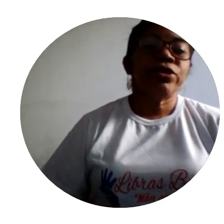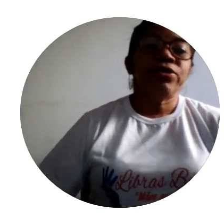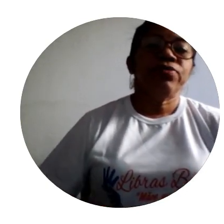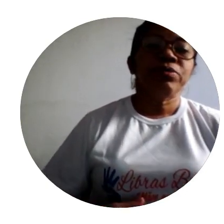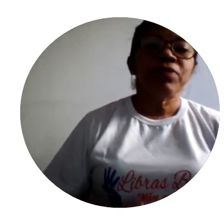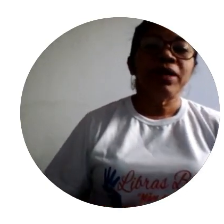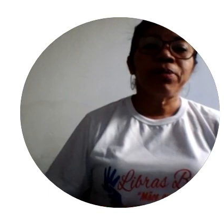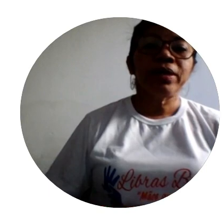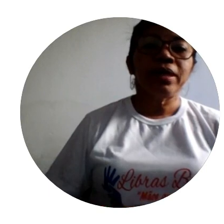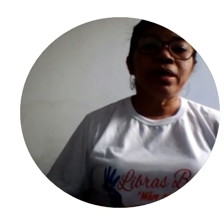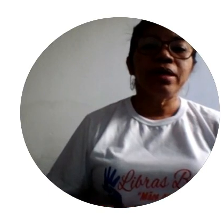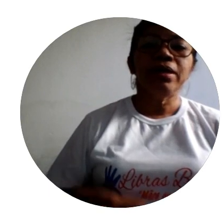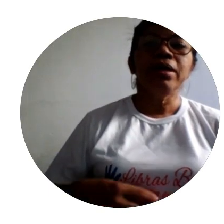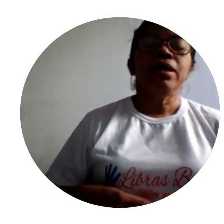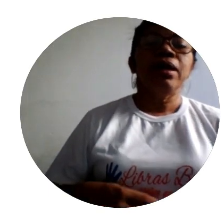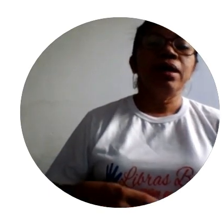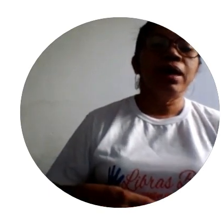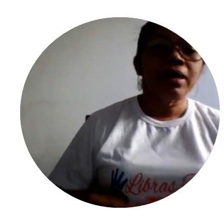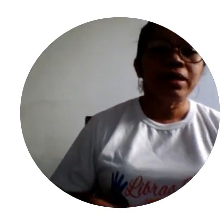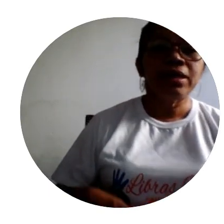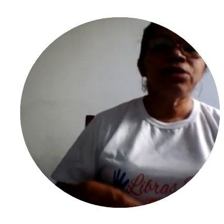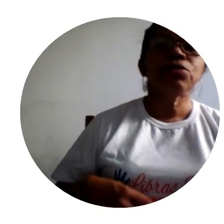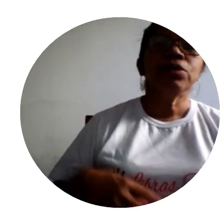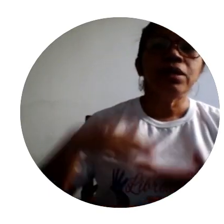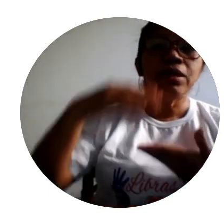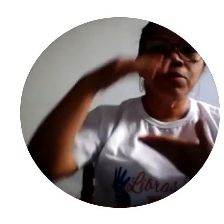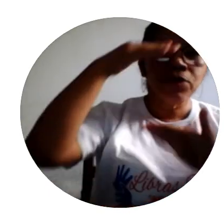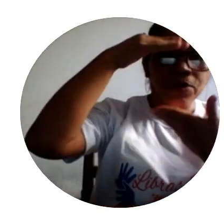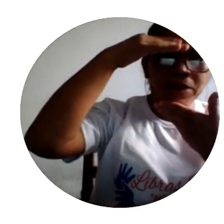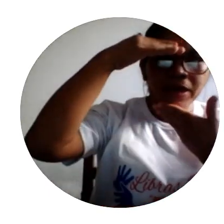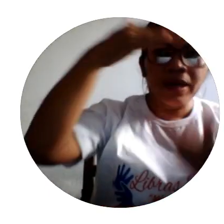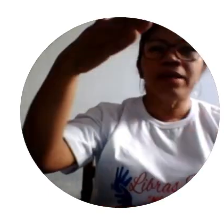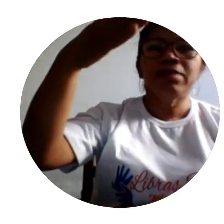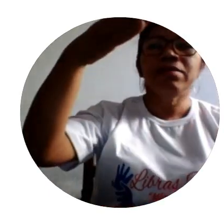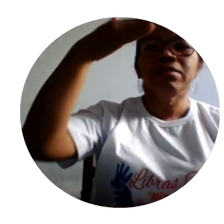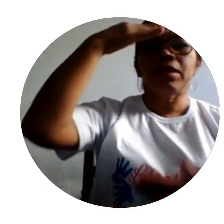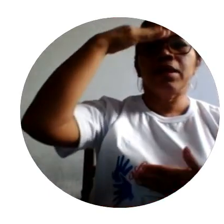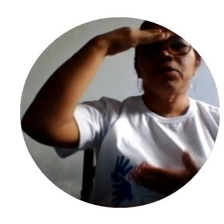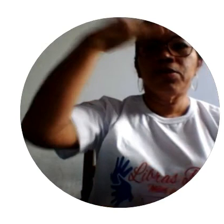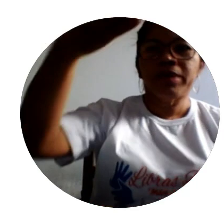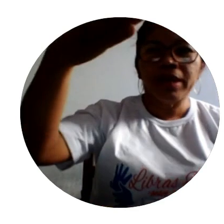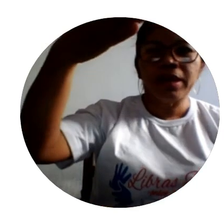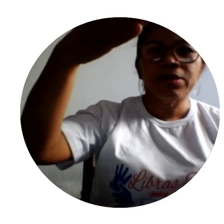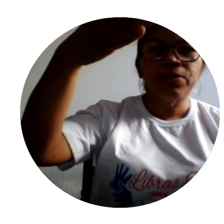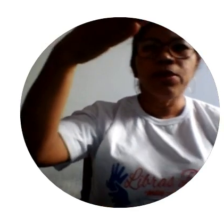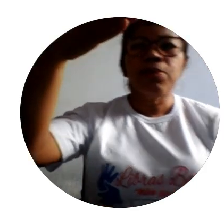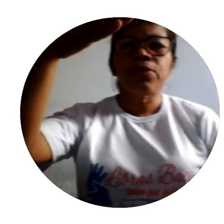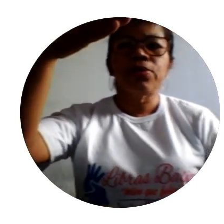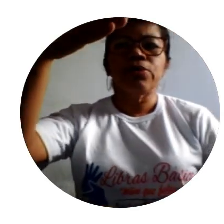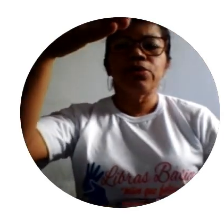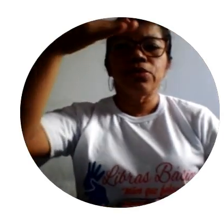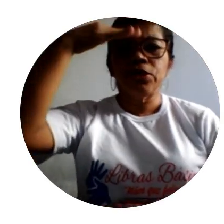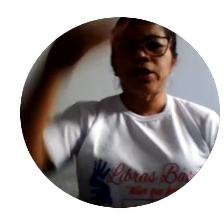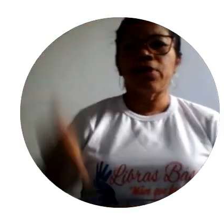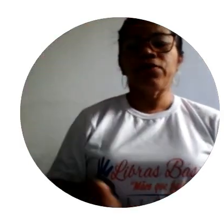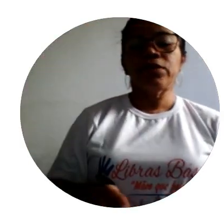Então, gente, vamos ficar por aqui. É, agradeço e muito obrigado, tá? Muito obrigado